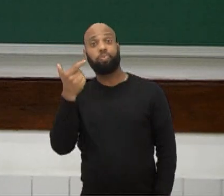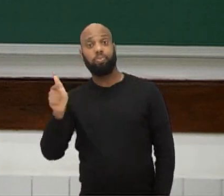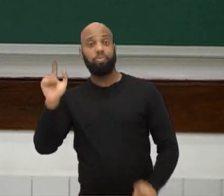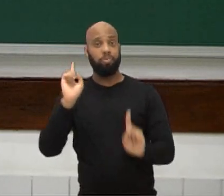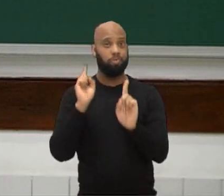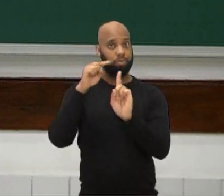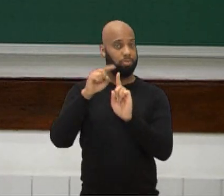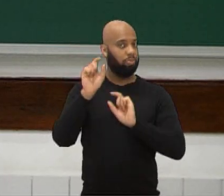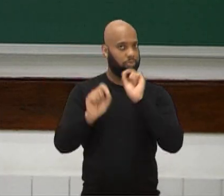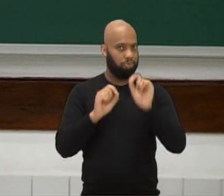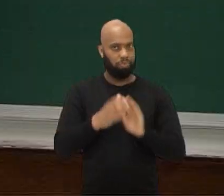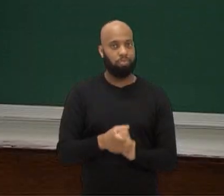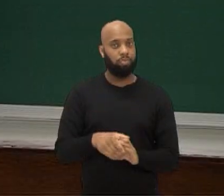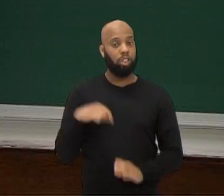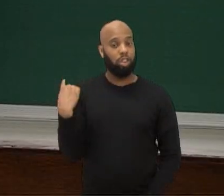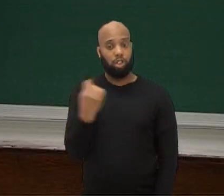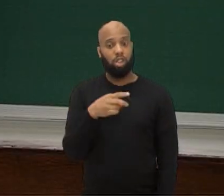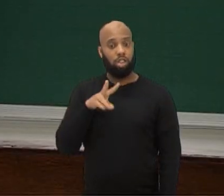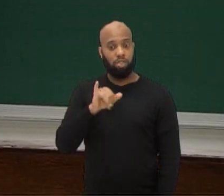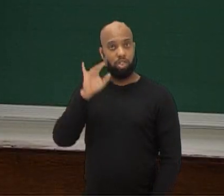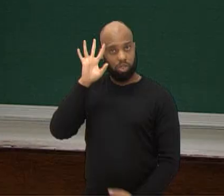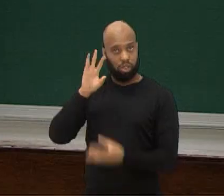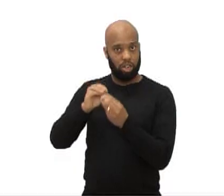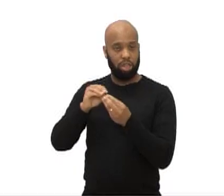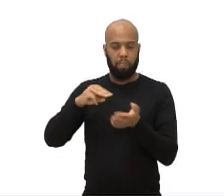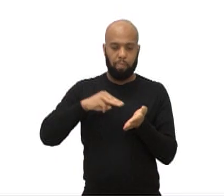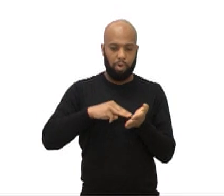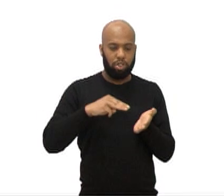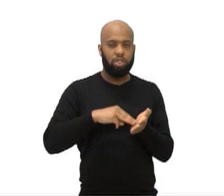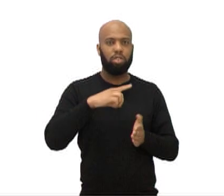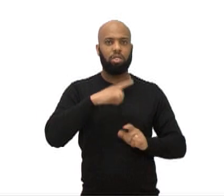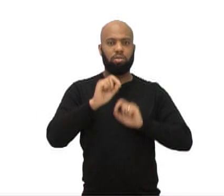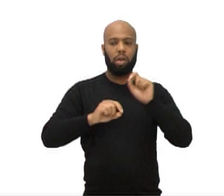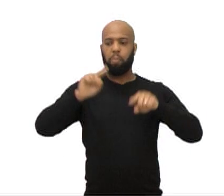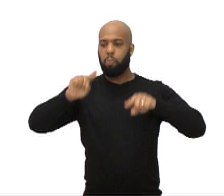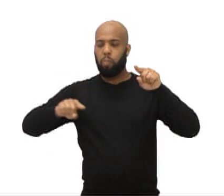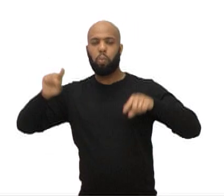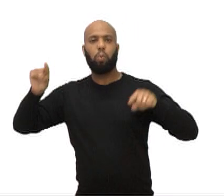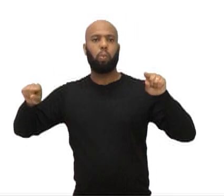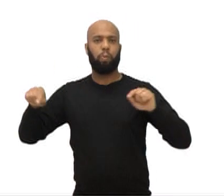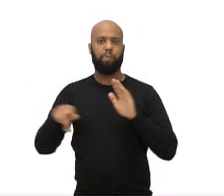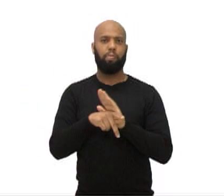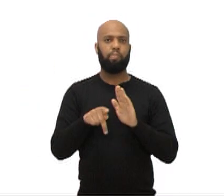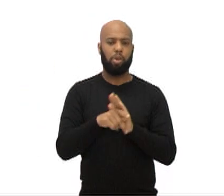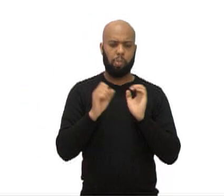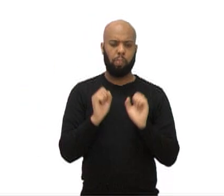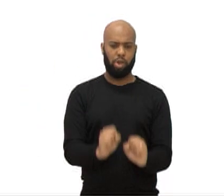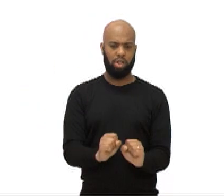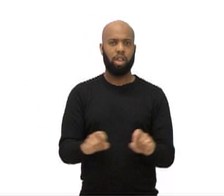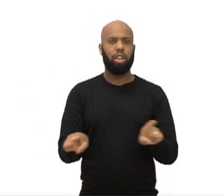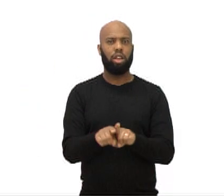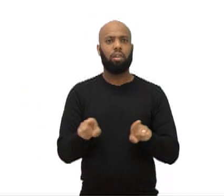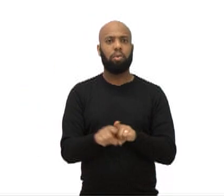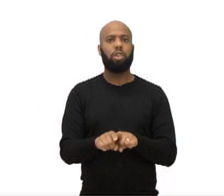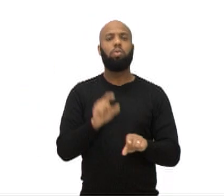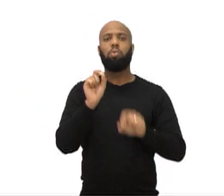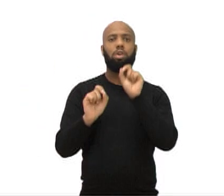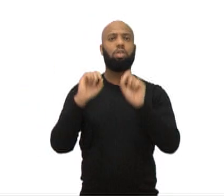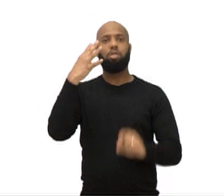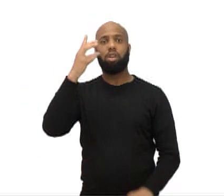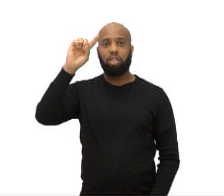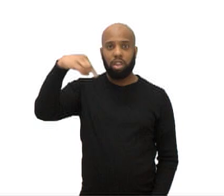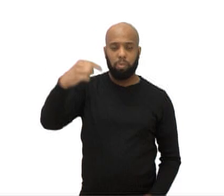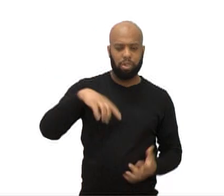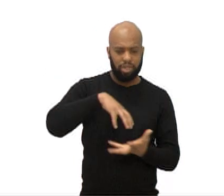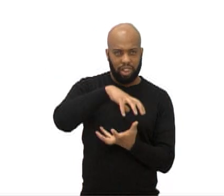objetivo, compreender os motivos, alternância de poder e resultados da revolta,